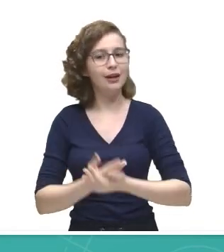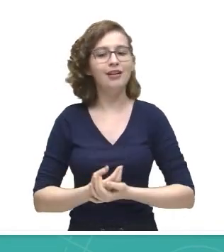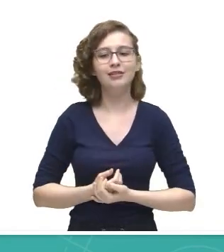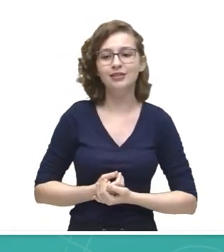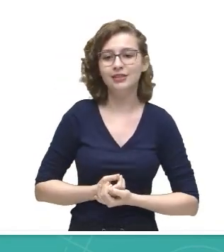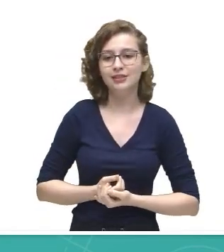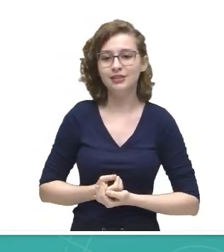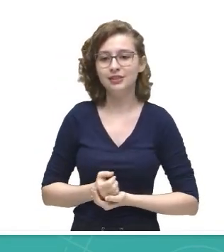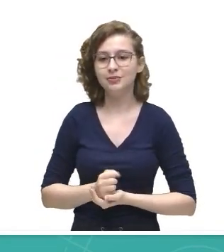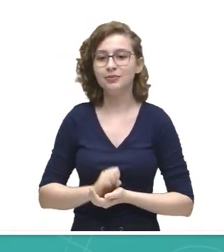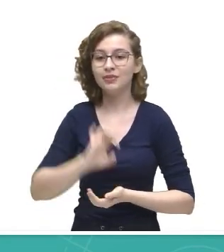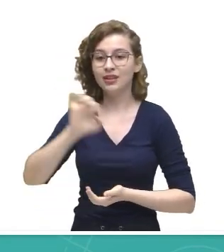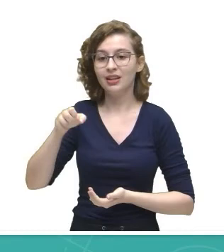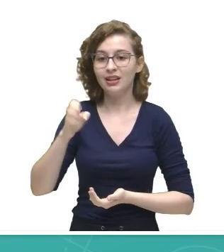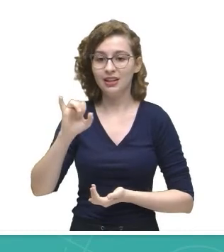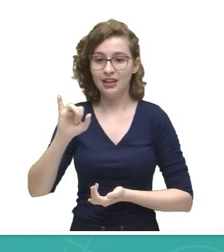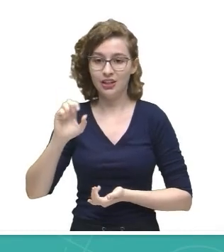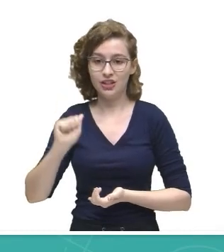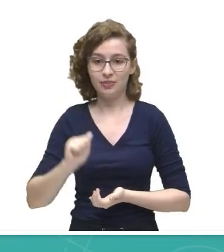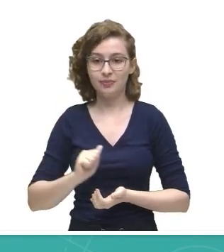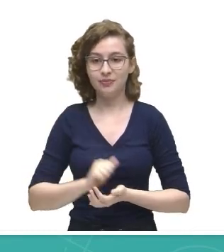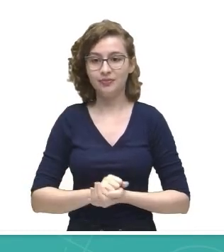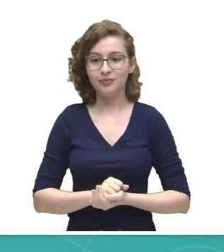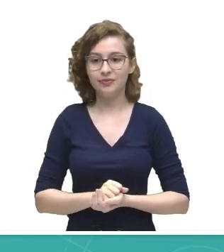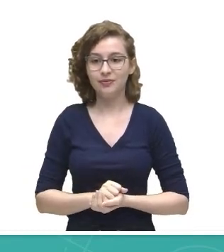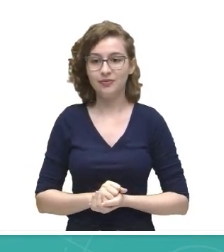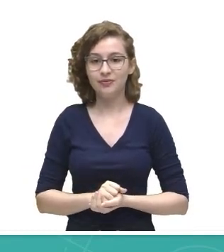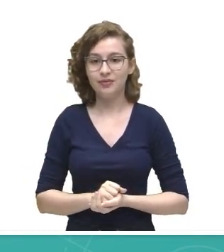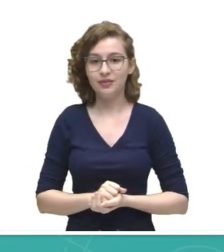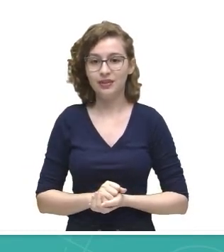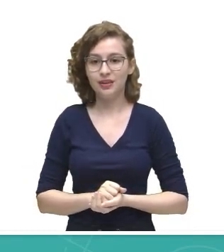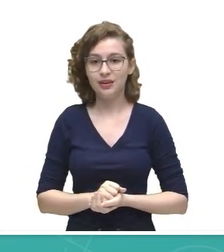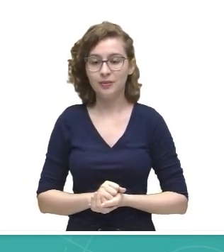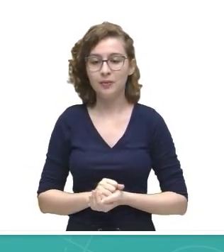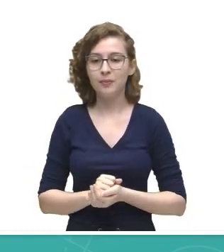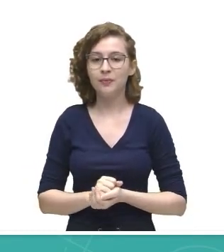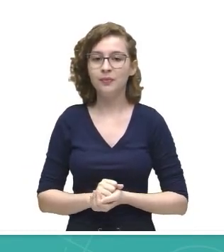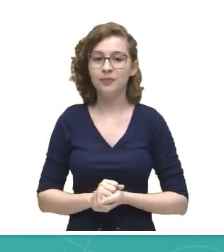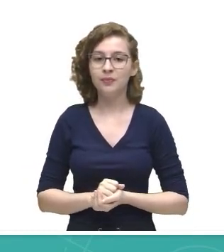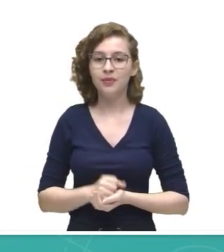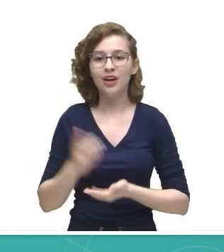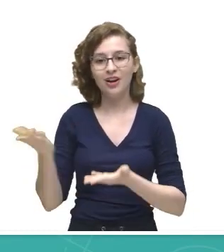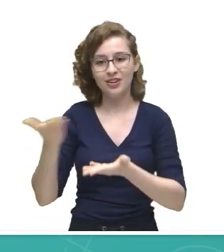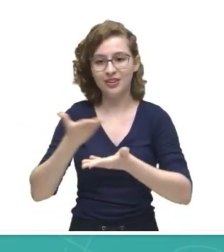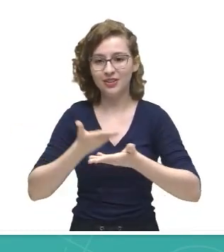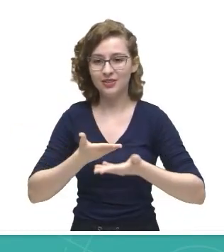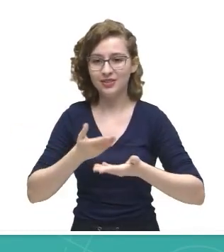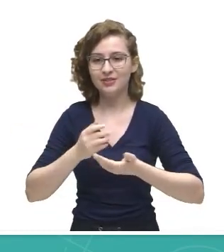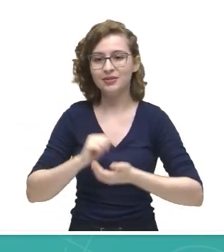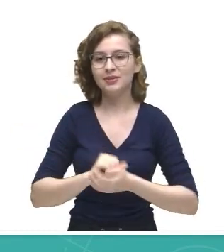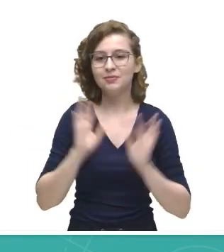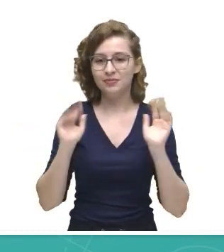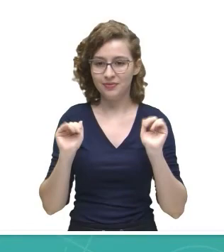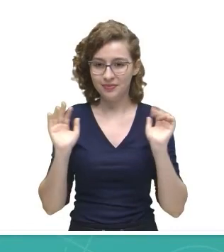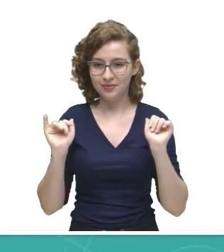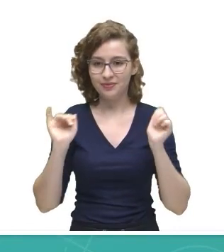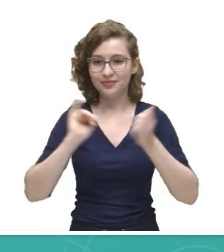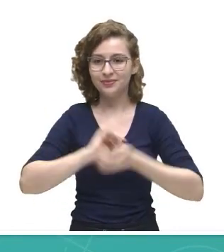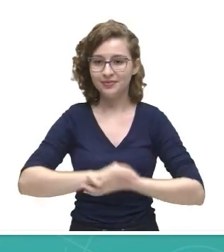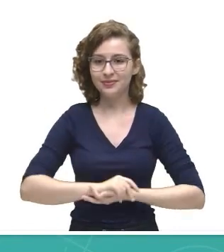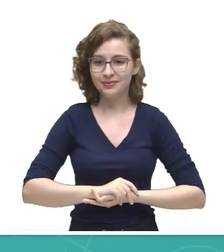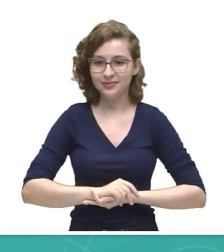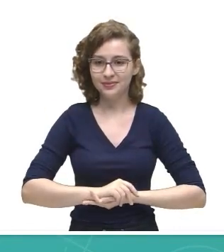aí, 8ª etapa do EJA. Vamos lá, até a nossa próxima aula. Conto com a participação de todos vocês. Até lá!